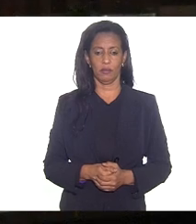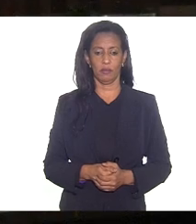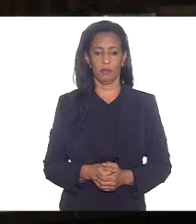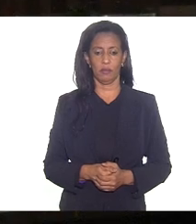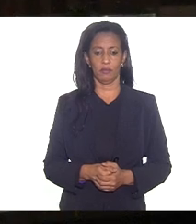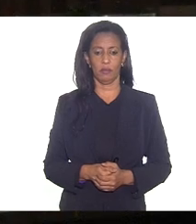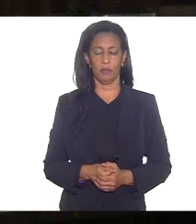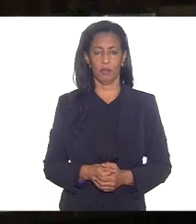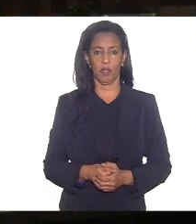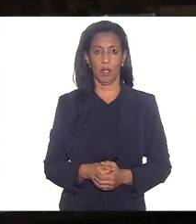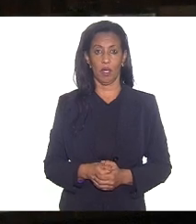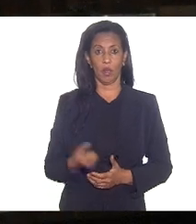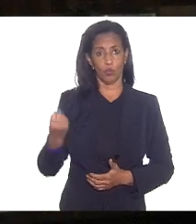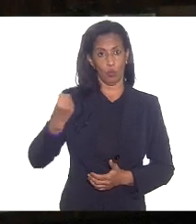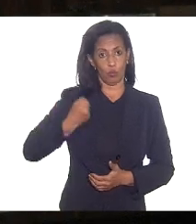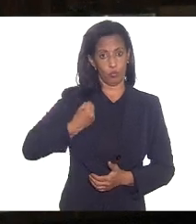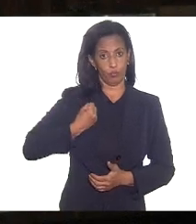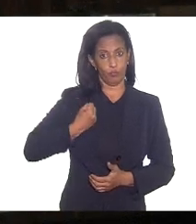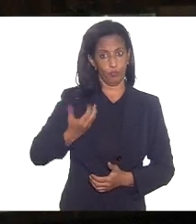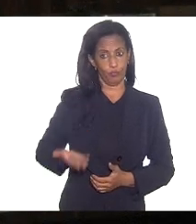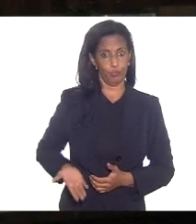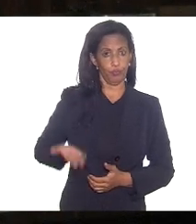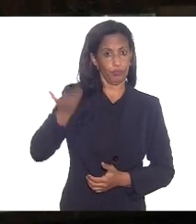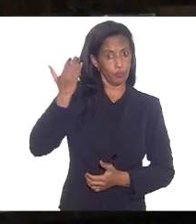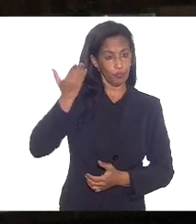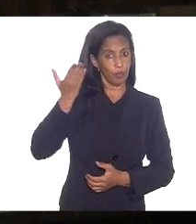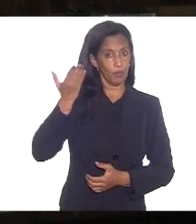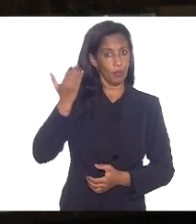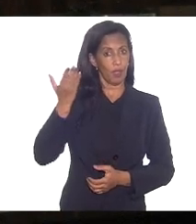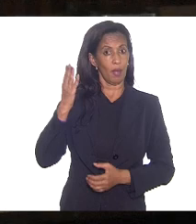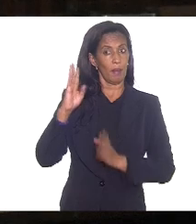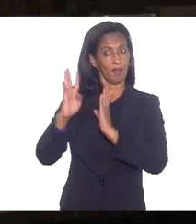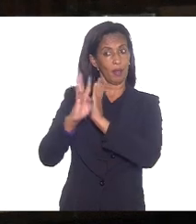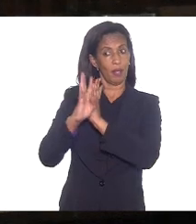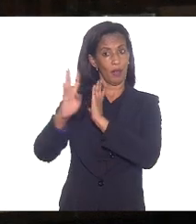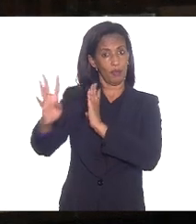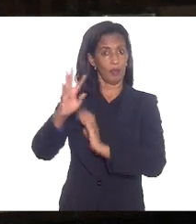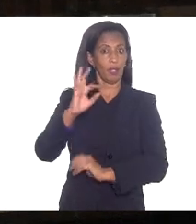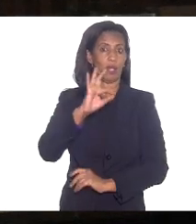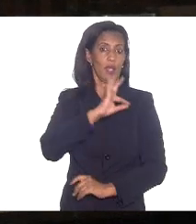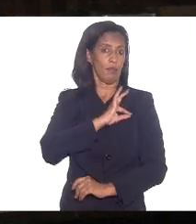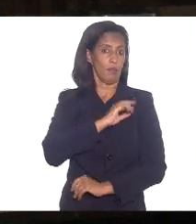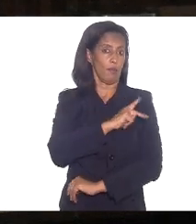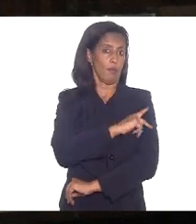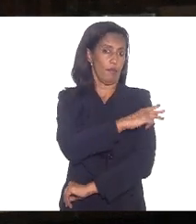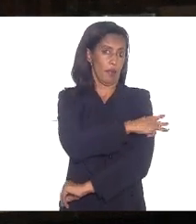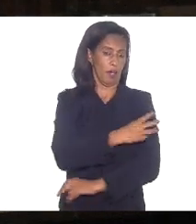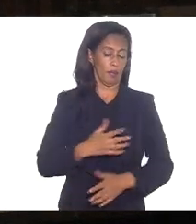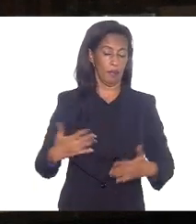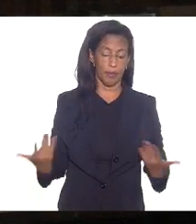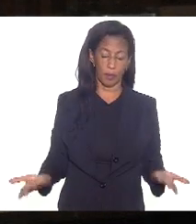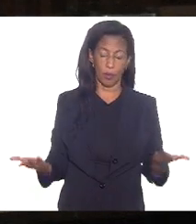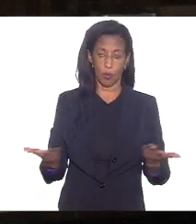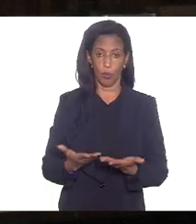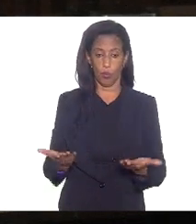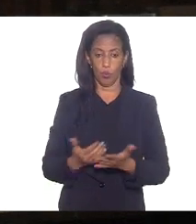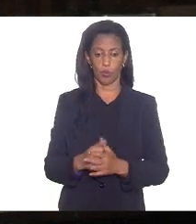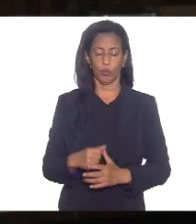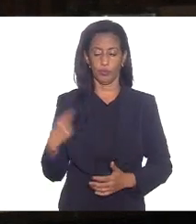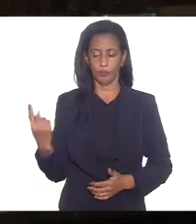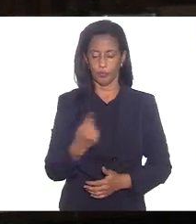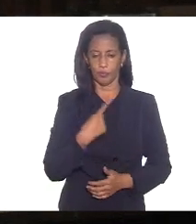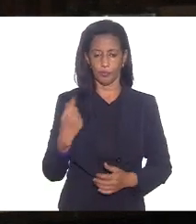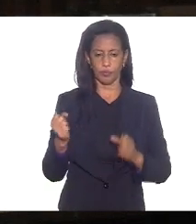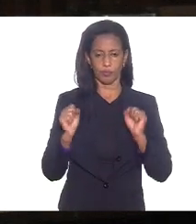tido a sua pontuação para estarem nas fileiras da Polícia Militar. Então, hoje, nós